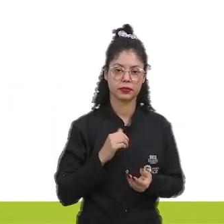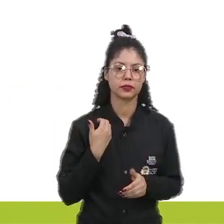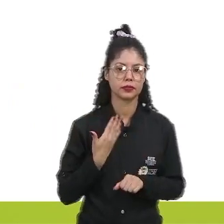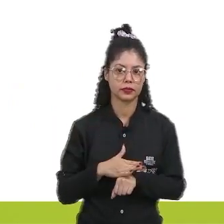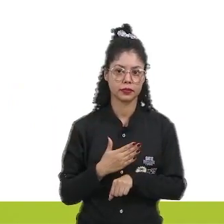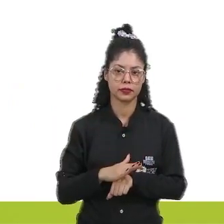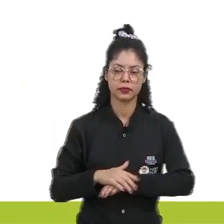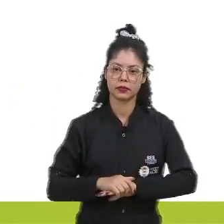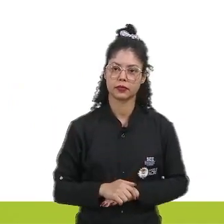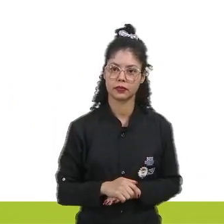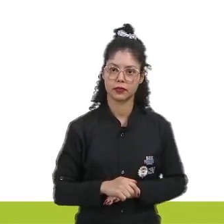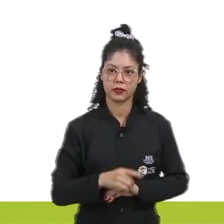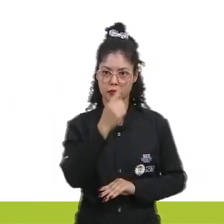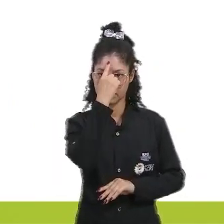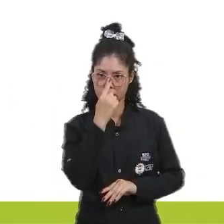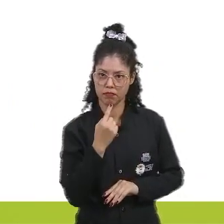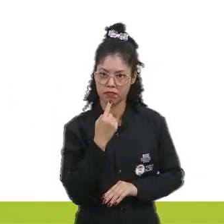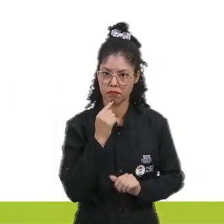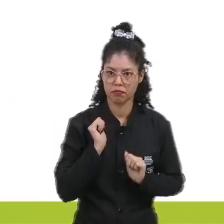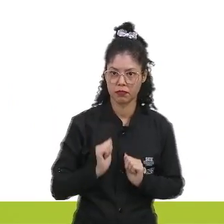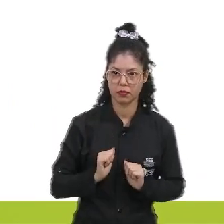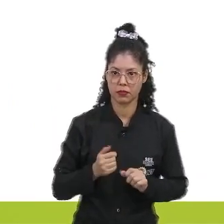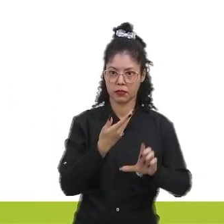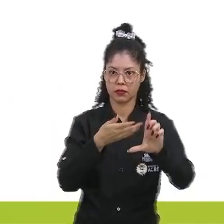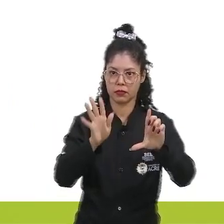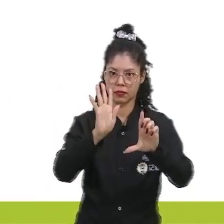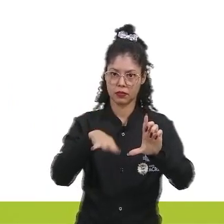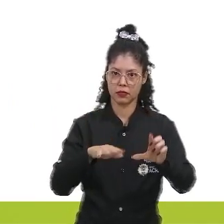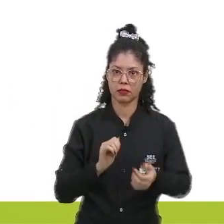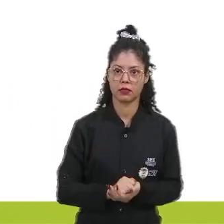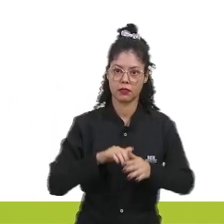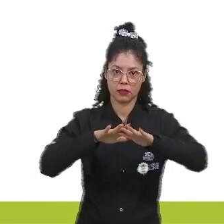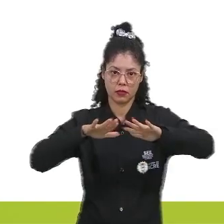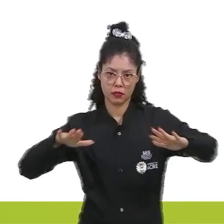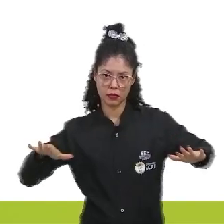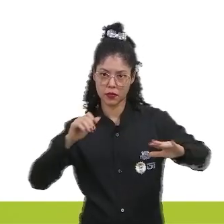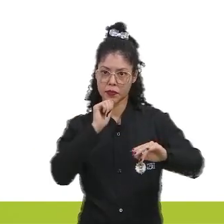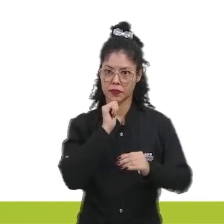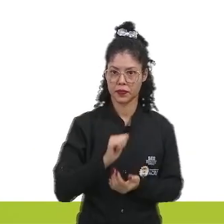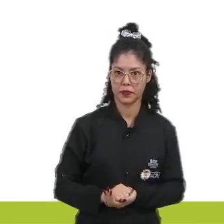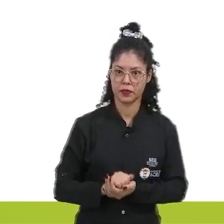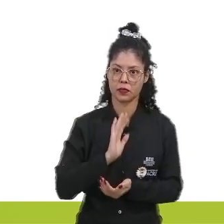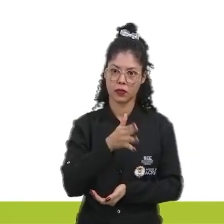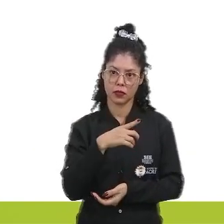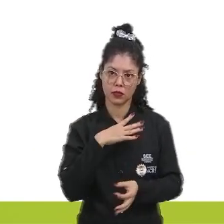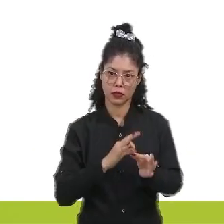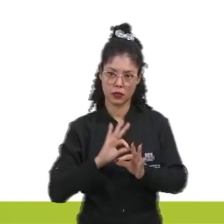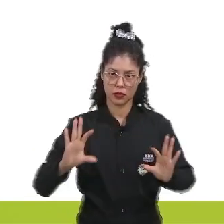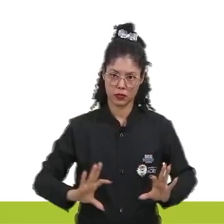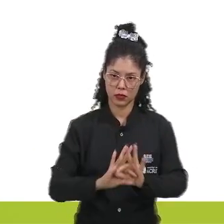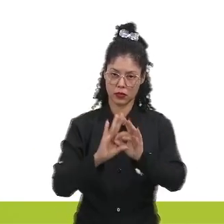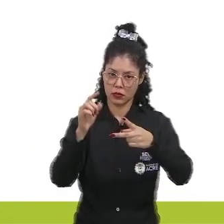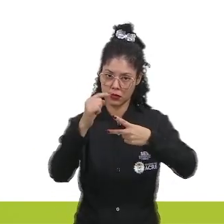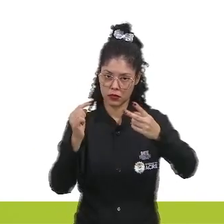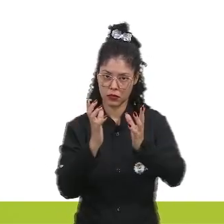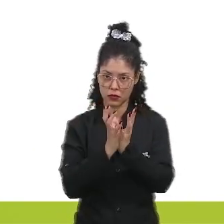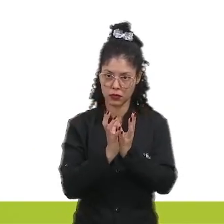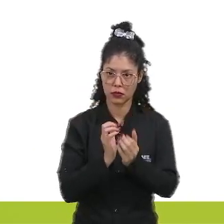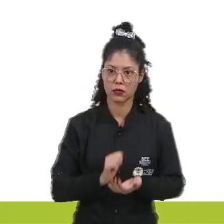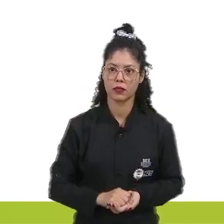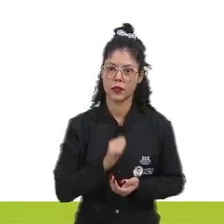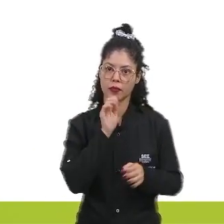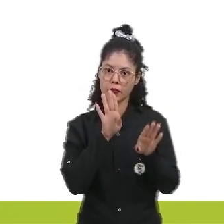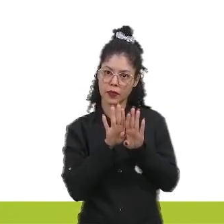ó. Vimos que uma figura pode ser representada por tabelas, diagramas, planos cartesianos, já que se trata de uma relação entre dois conjuntos.